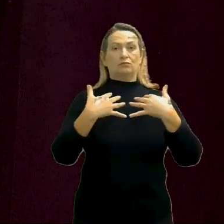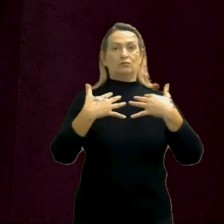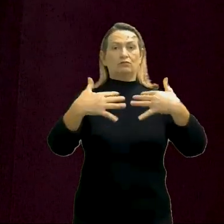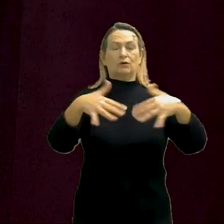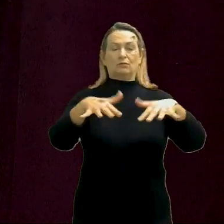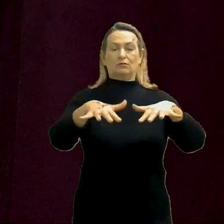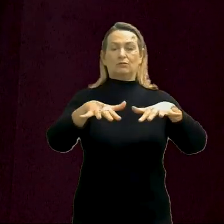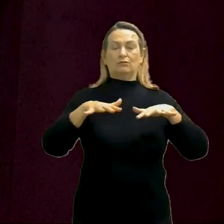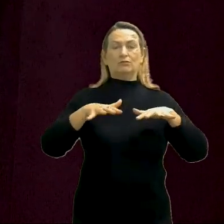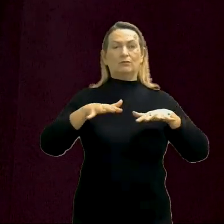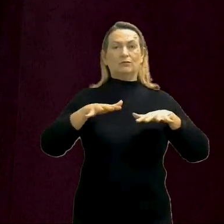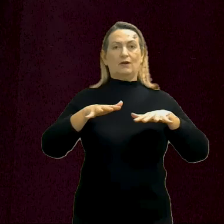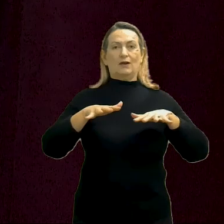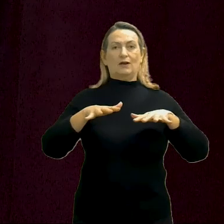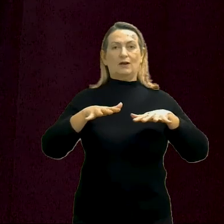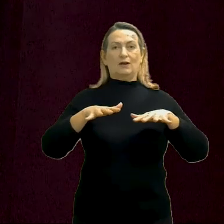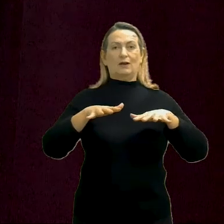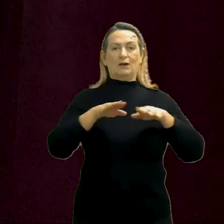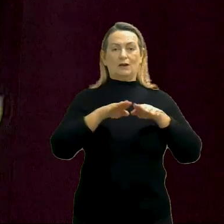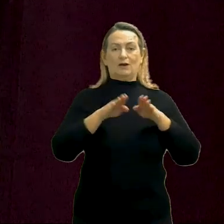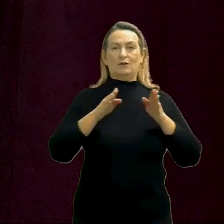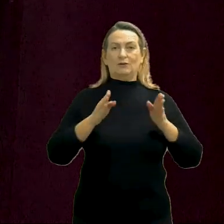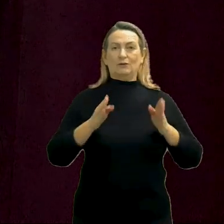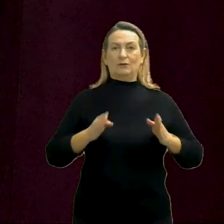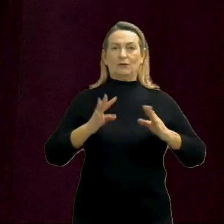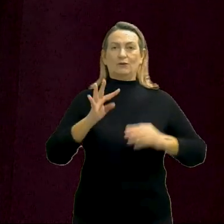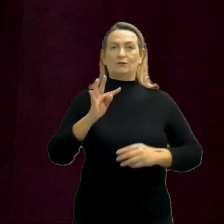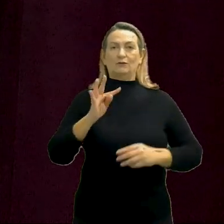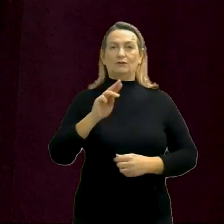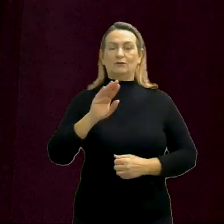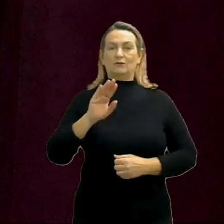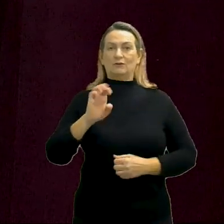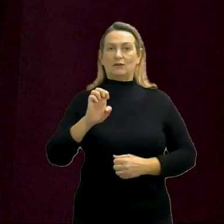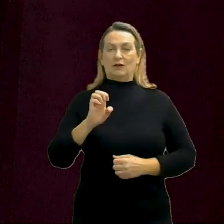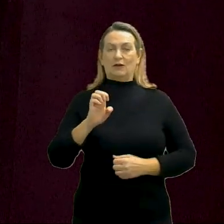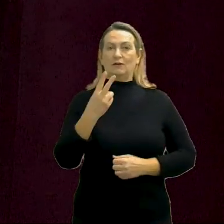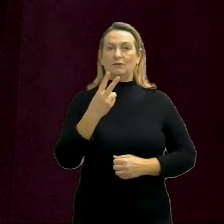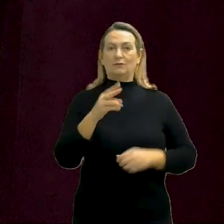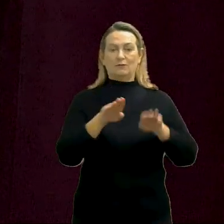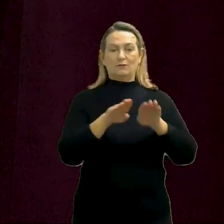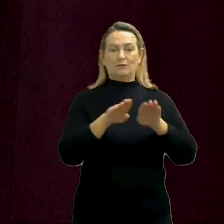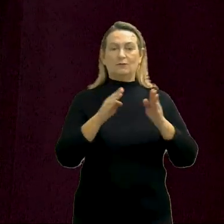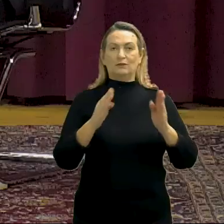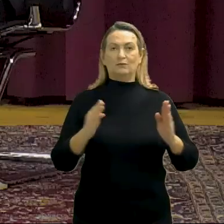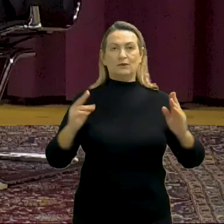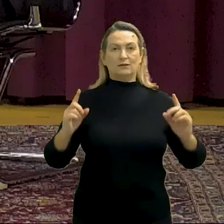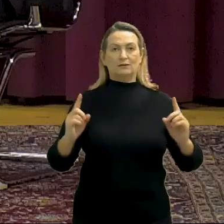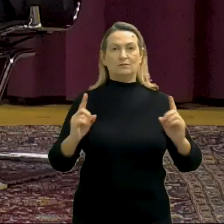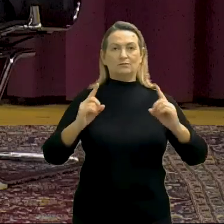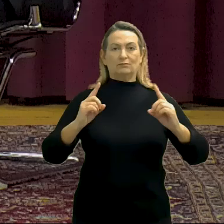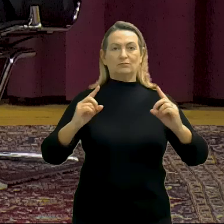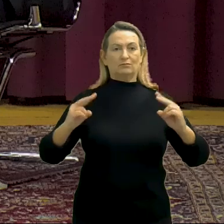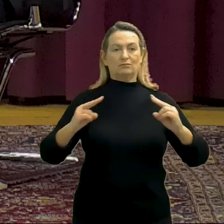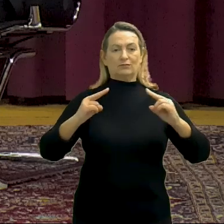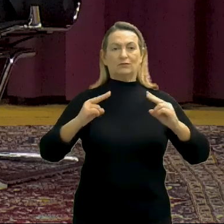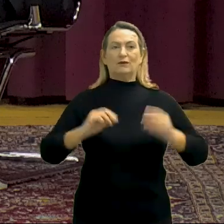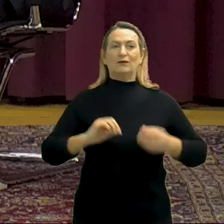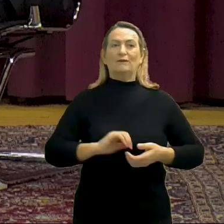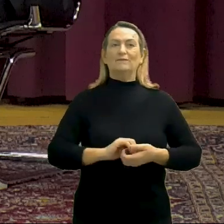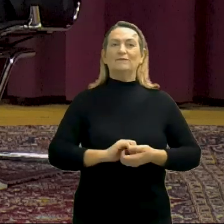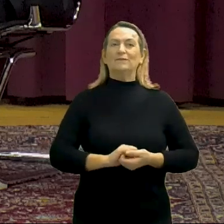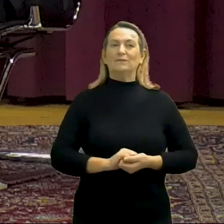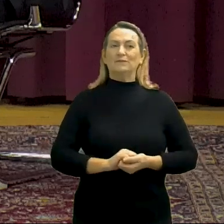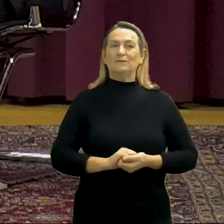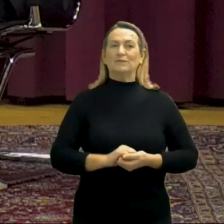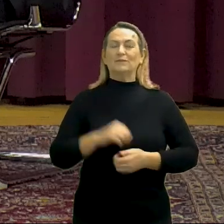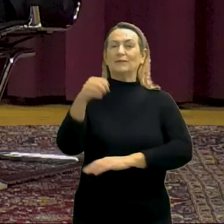né que temos um estamos aqui com duas bandeiras um de frente pro outro e duas a bandeira do